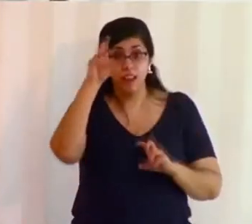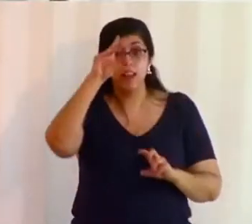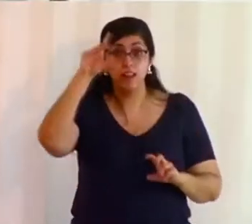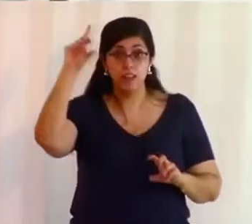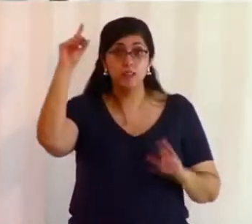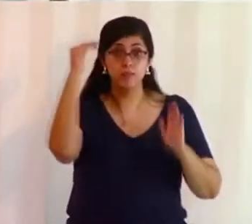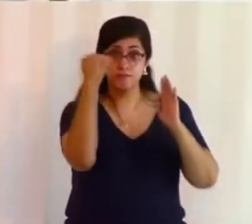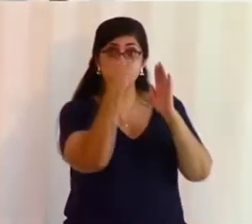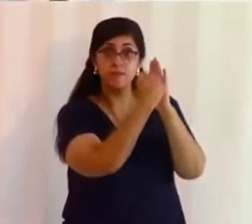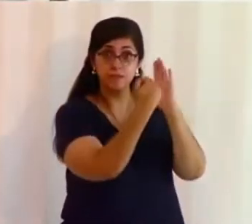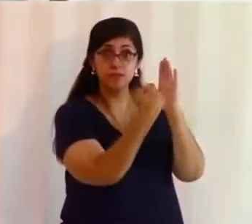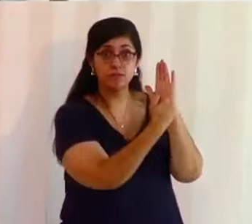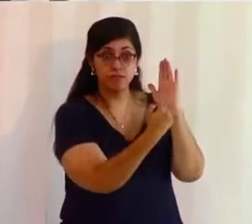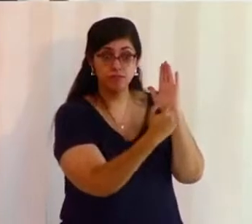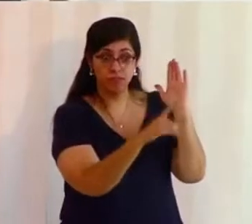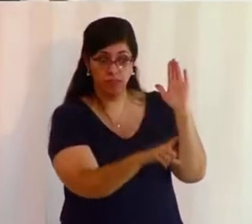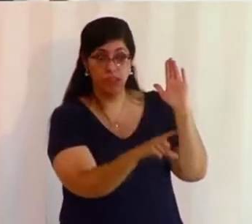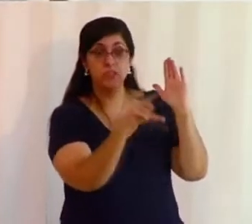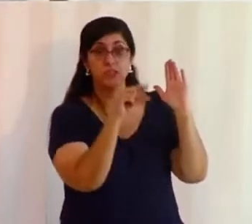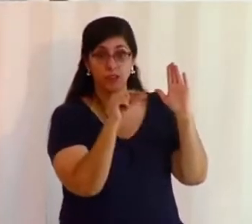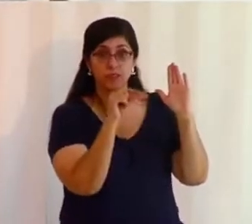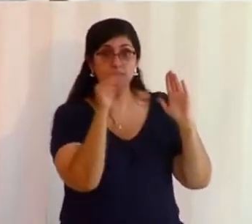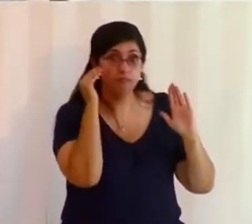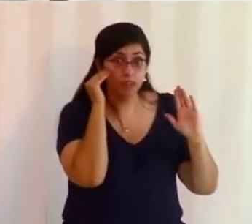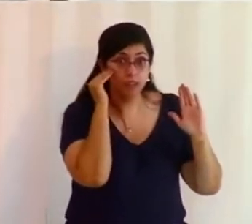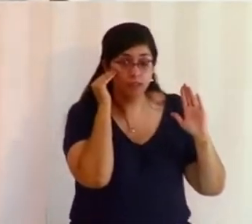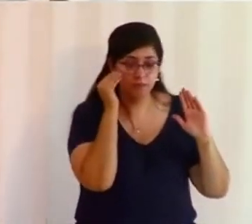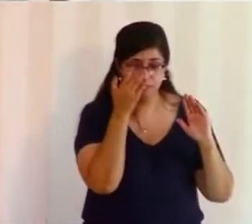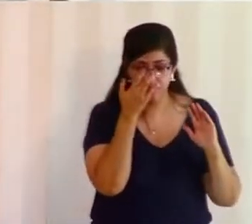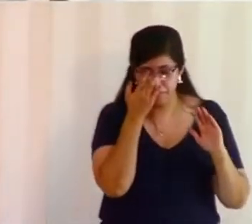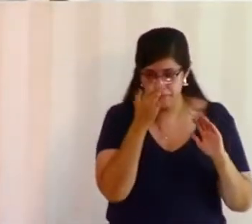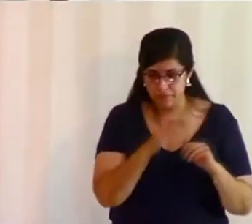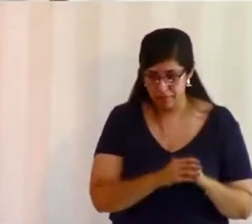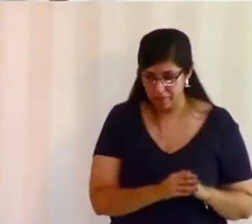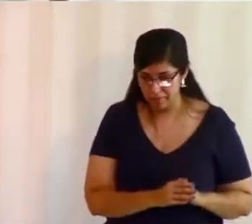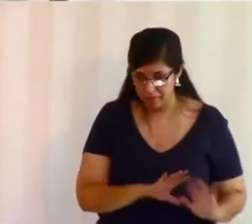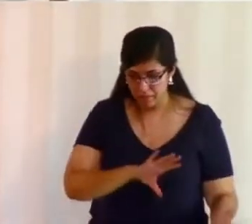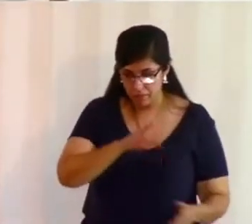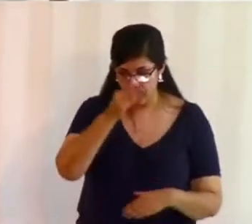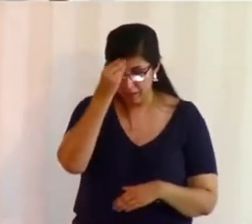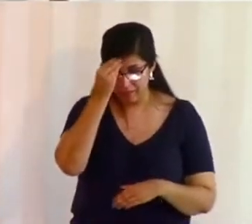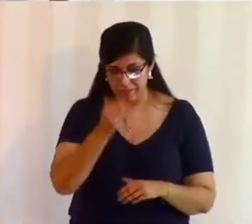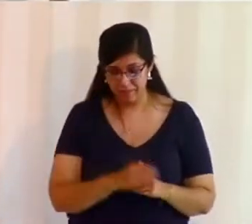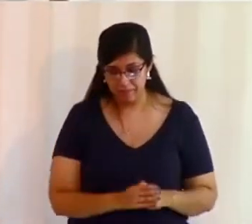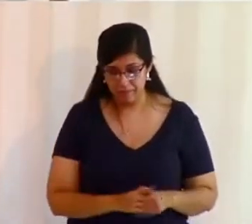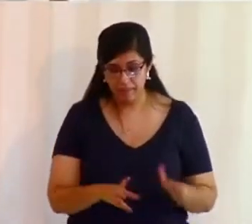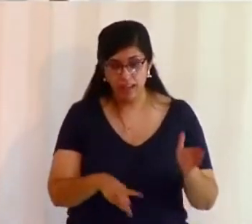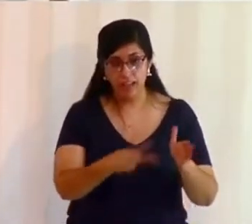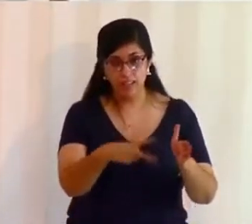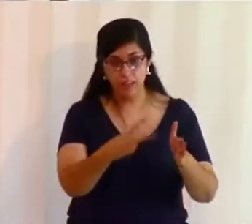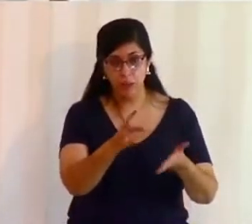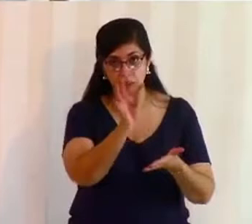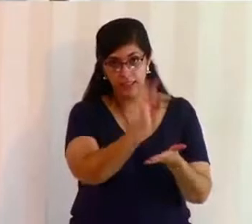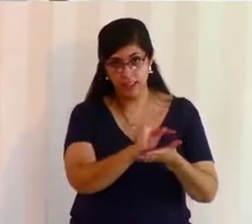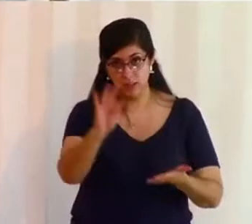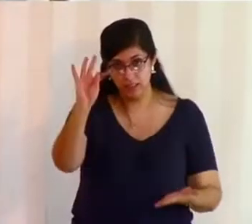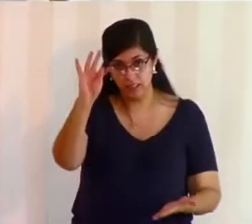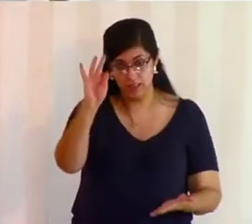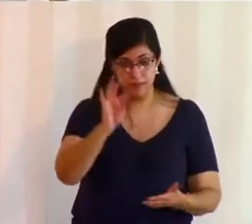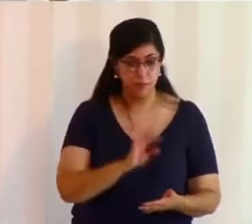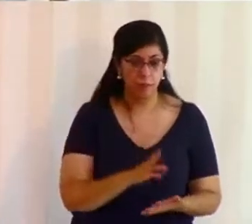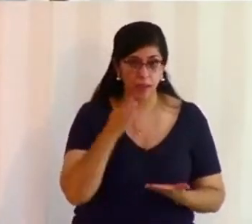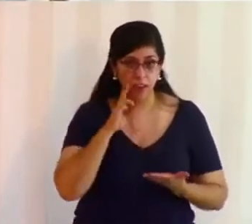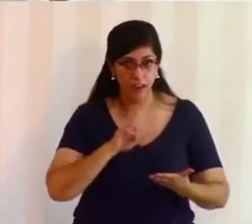caminho. Se você quiser conferir depois, lá na segunda carta de Paulo aos Tessalonicenses, lá ele já vai ter um outro